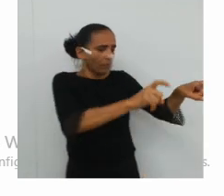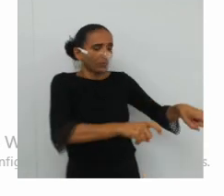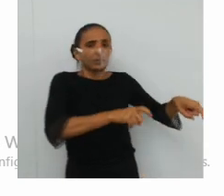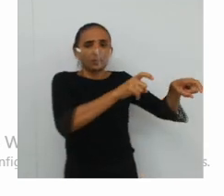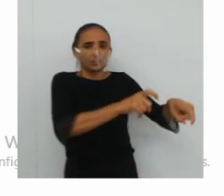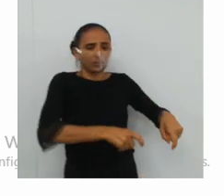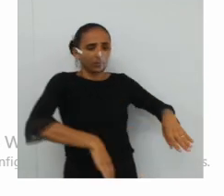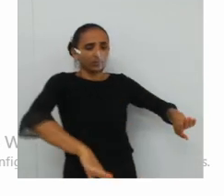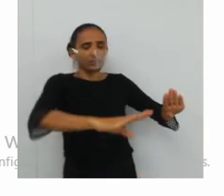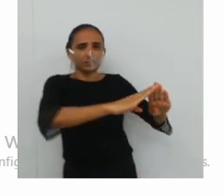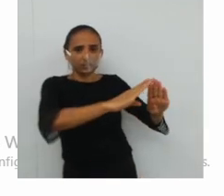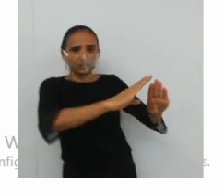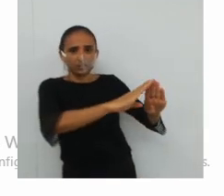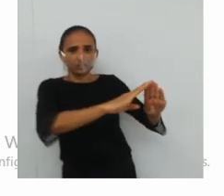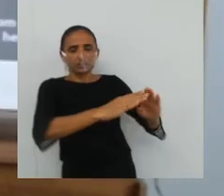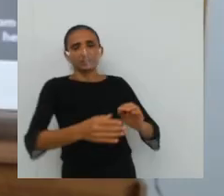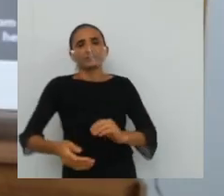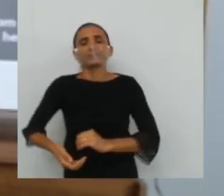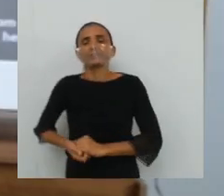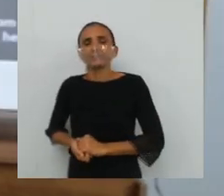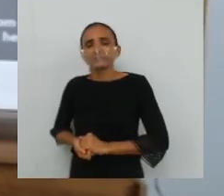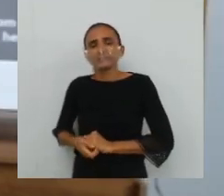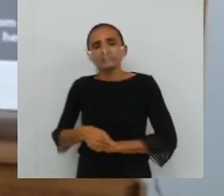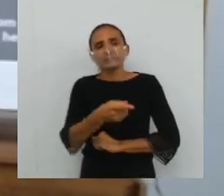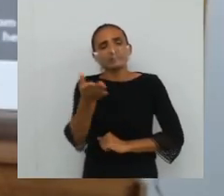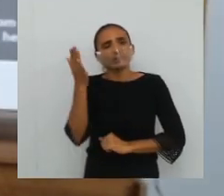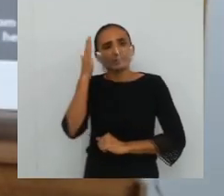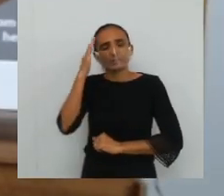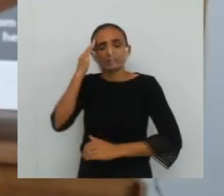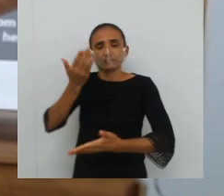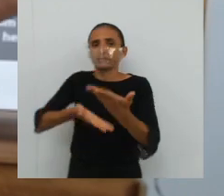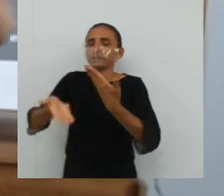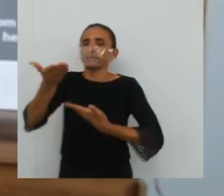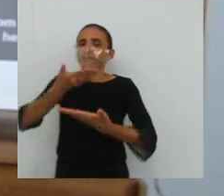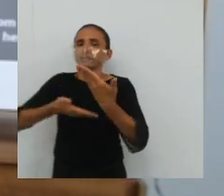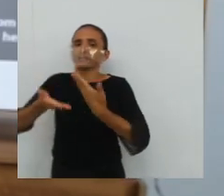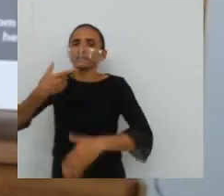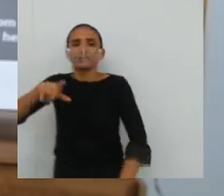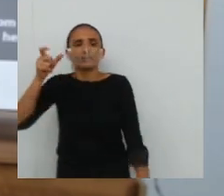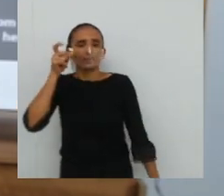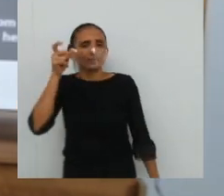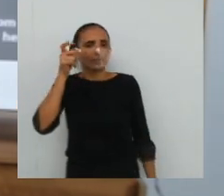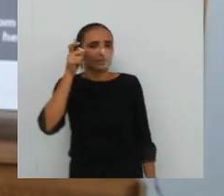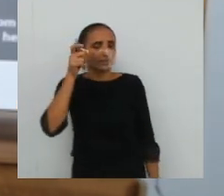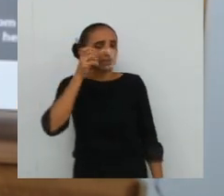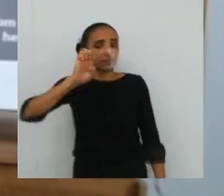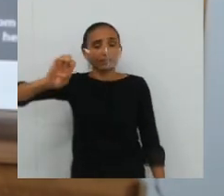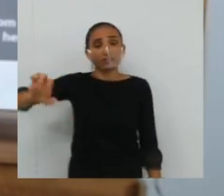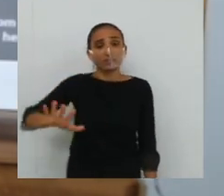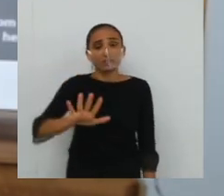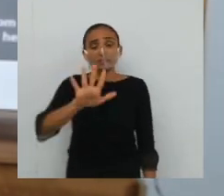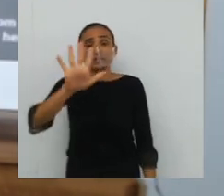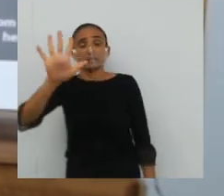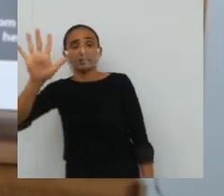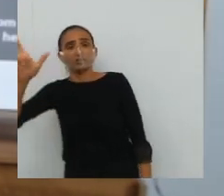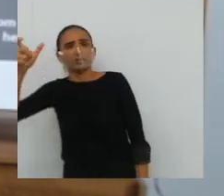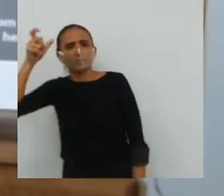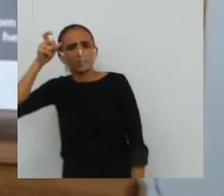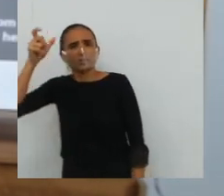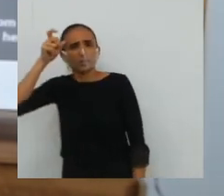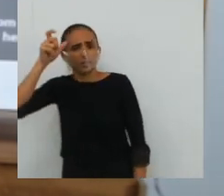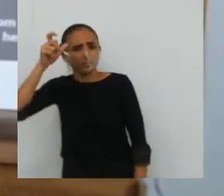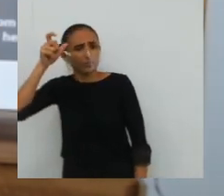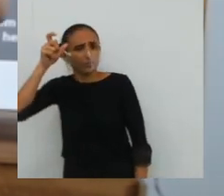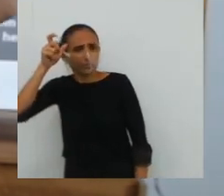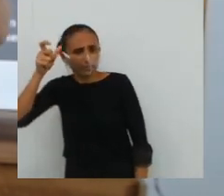galpões. Volta para mim. Aí nós temos uma relação interessante. Na Europa, o gado é confinado. Por quê?